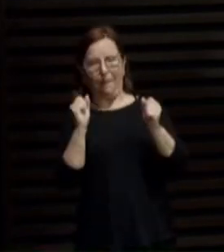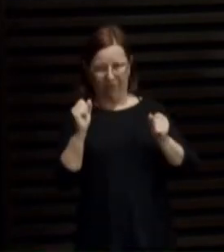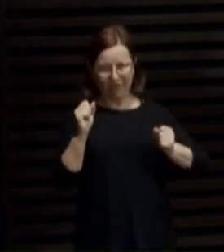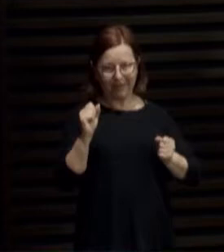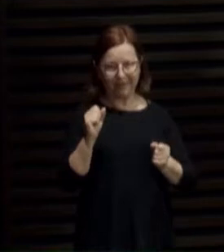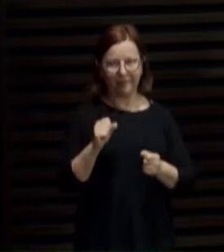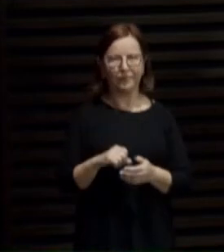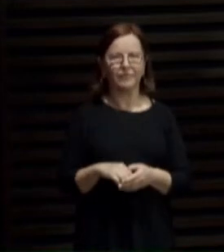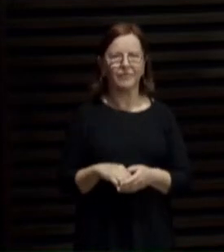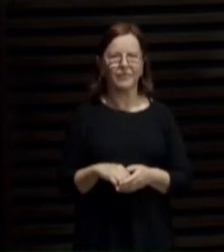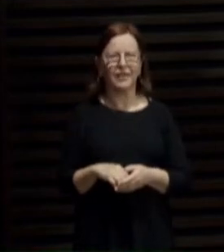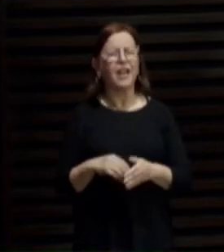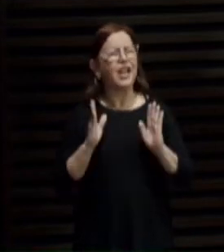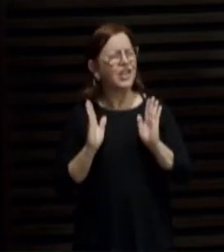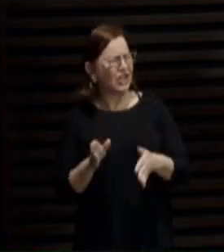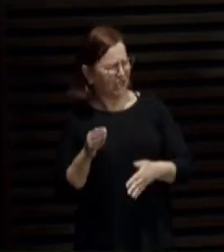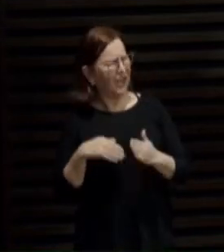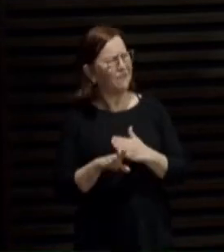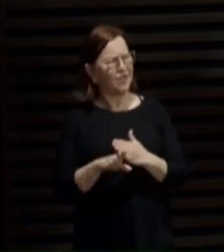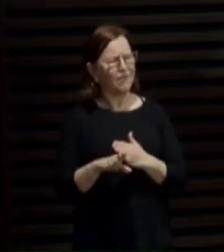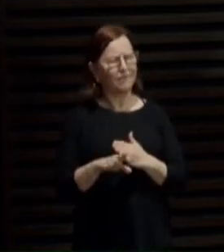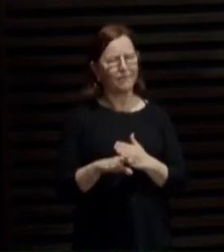Já vou, mãe. Já vou, pai.